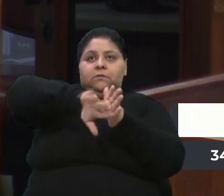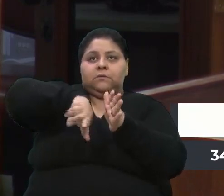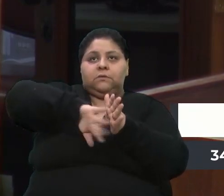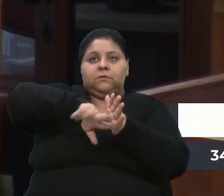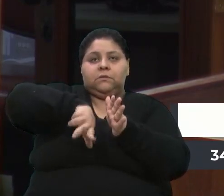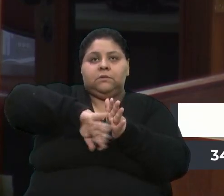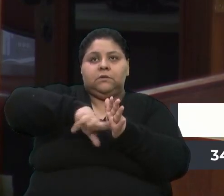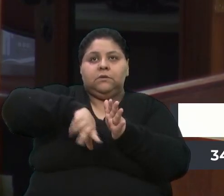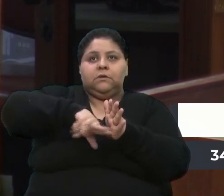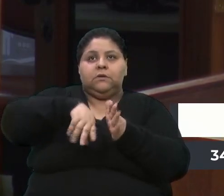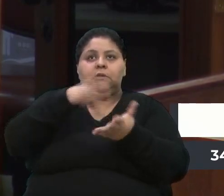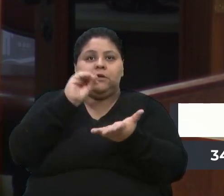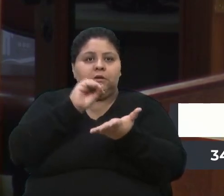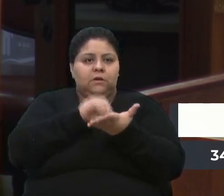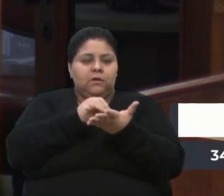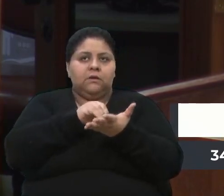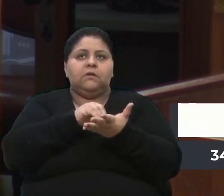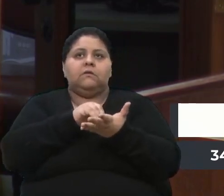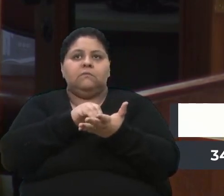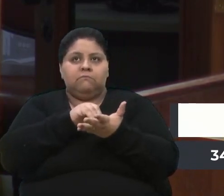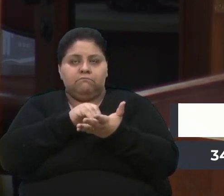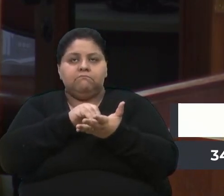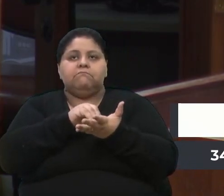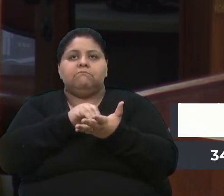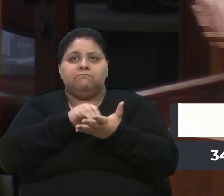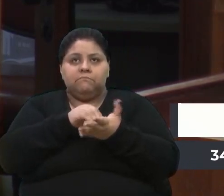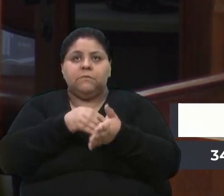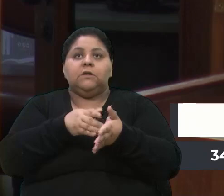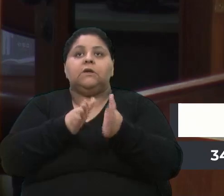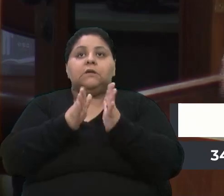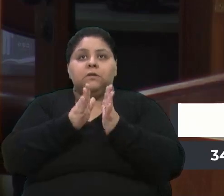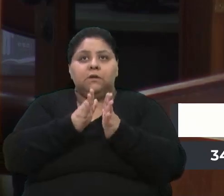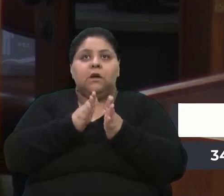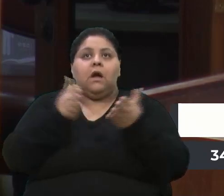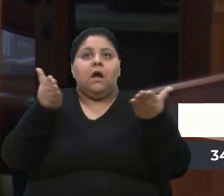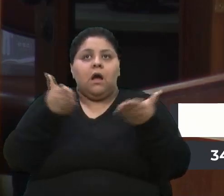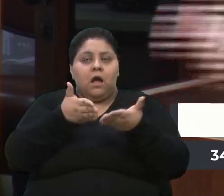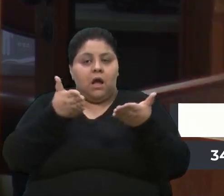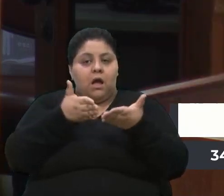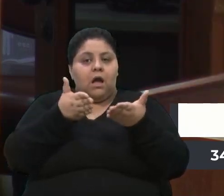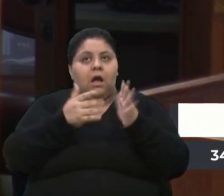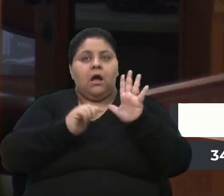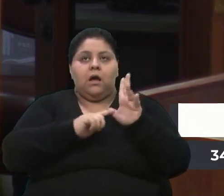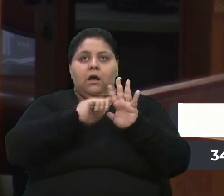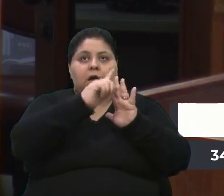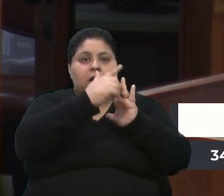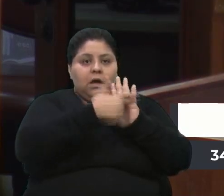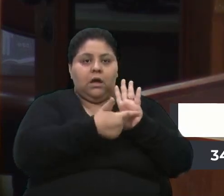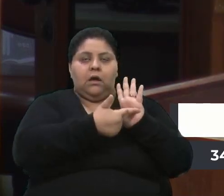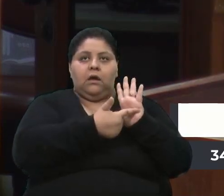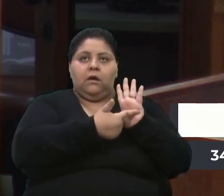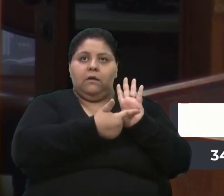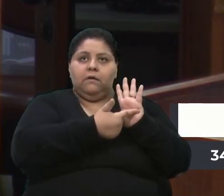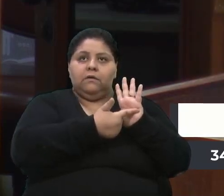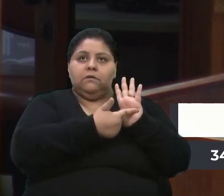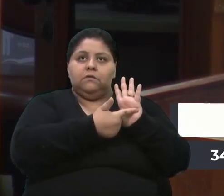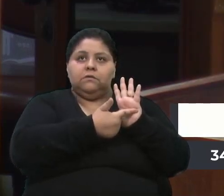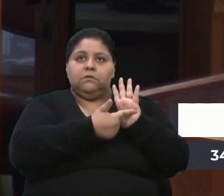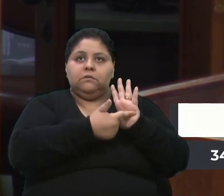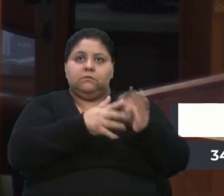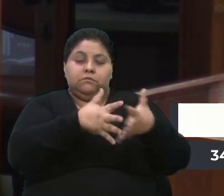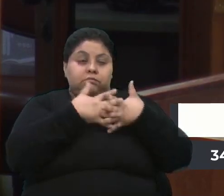né? Que ainda bem que são, senão nós estaríamos na mão dessa horda de vândalos e